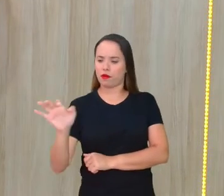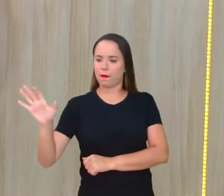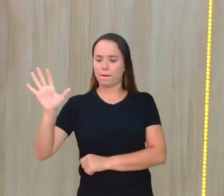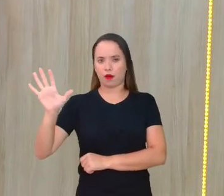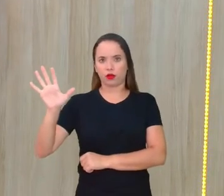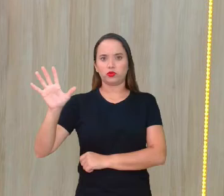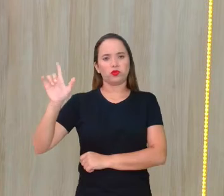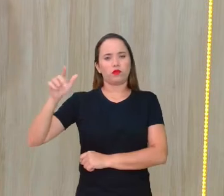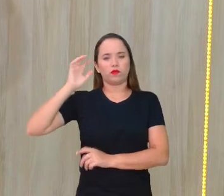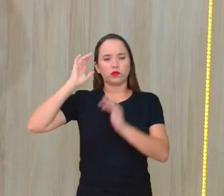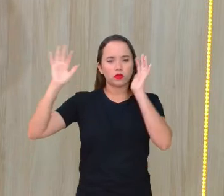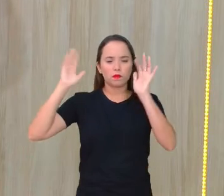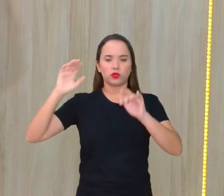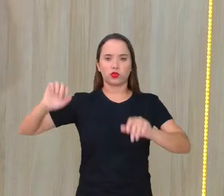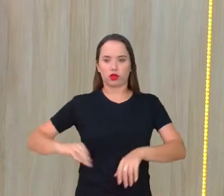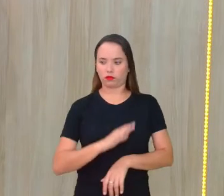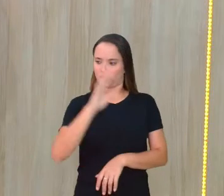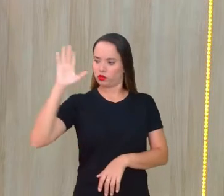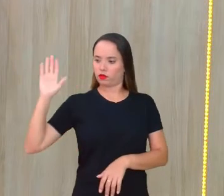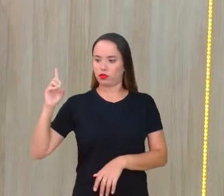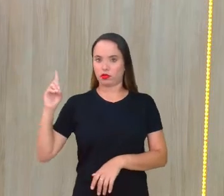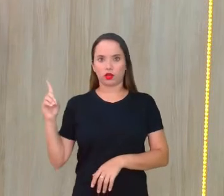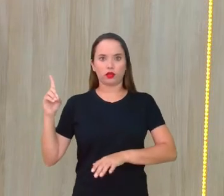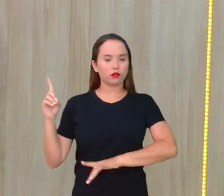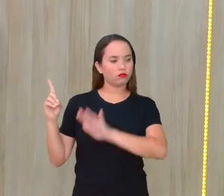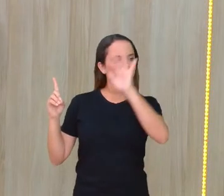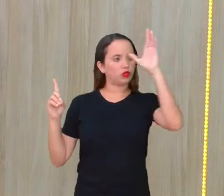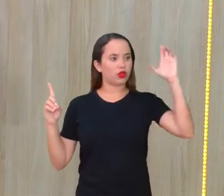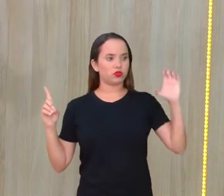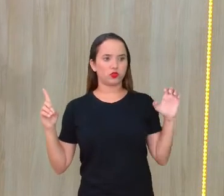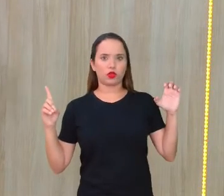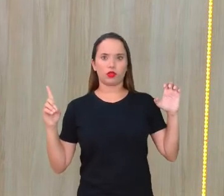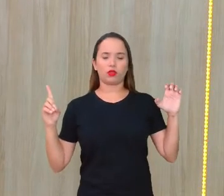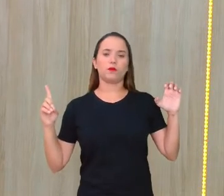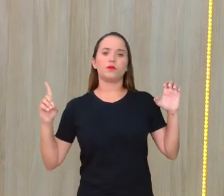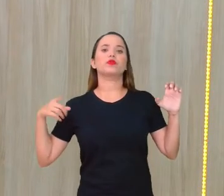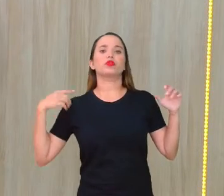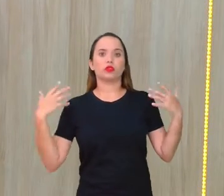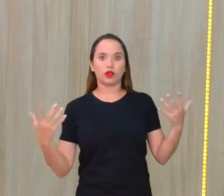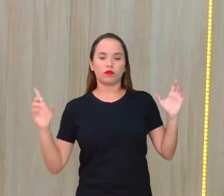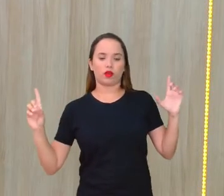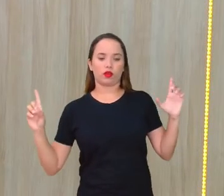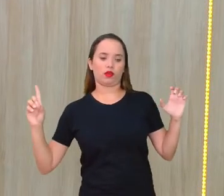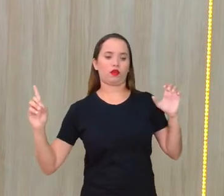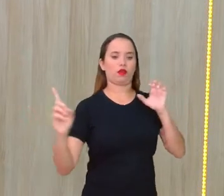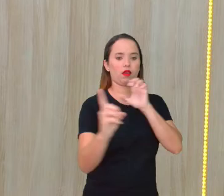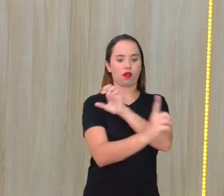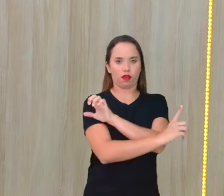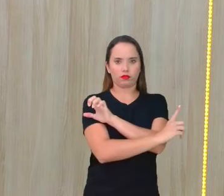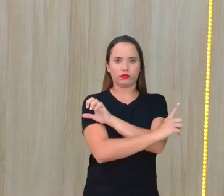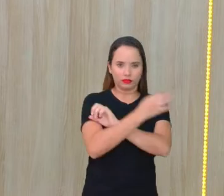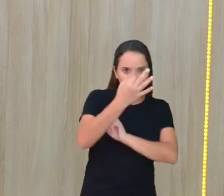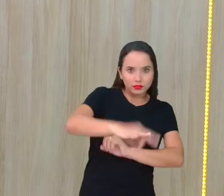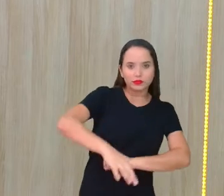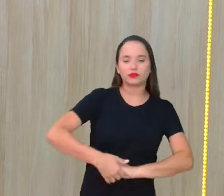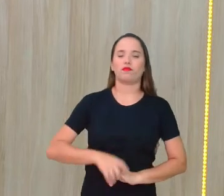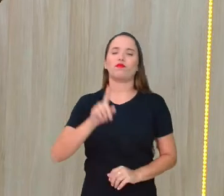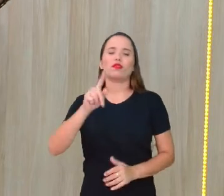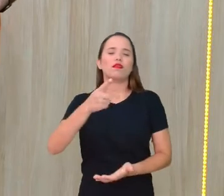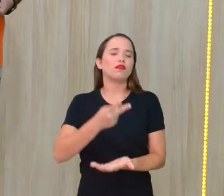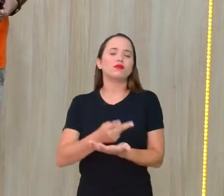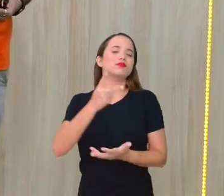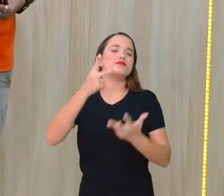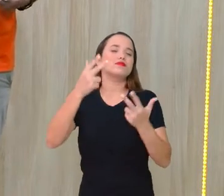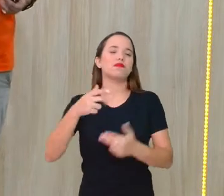imaginar sua asa direita, sua asa esquerda. Do lado de cá está o contrário, né, que é o mesmo que acontece quando a gente se olha